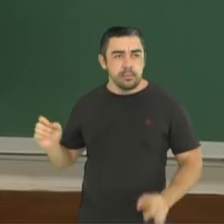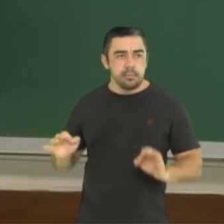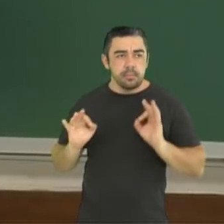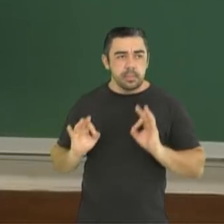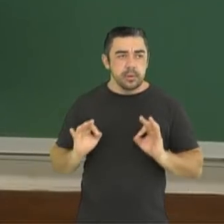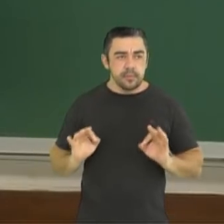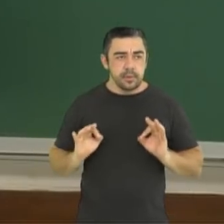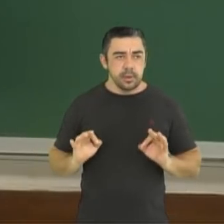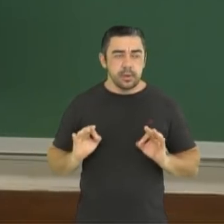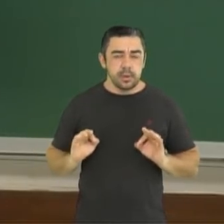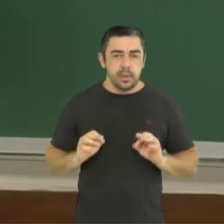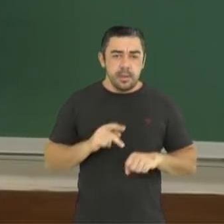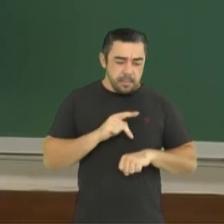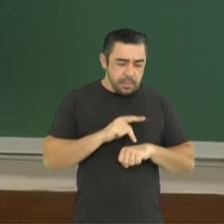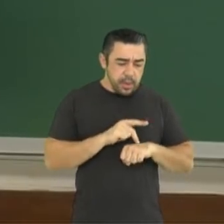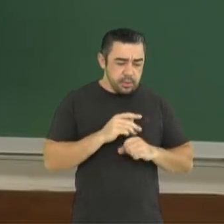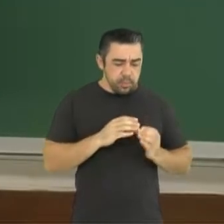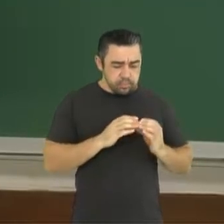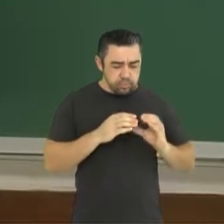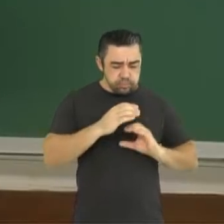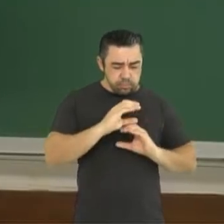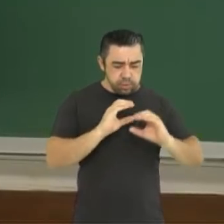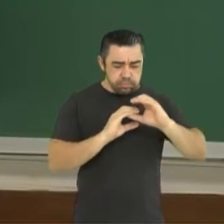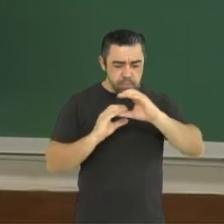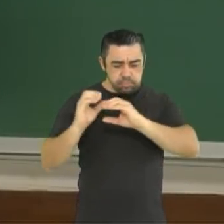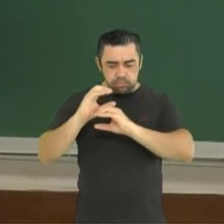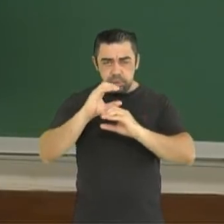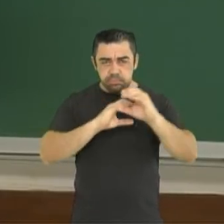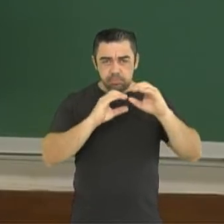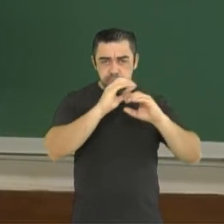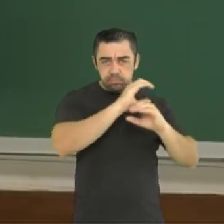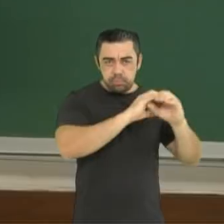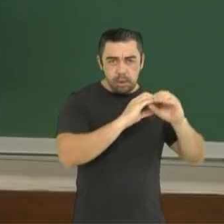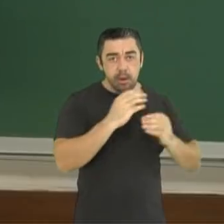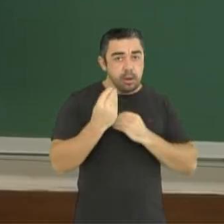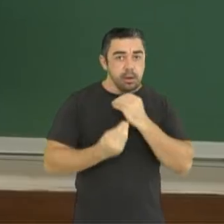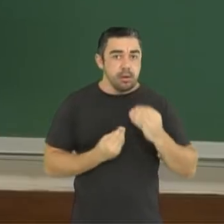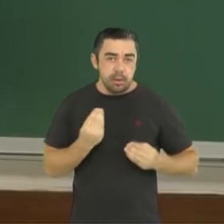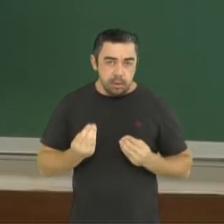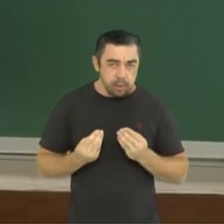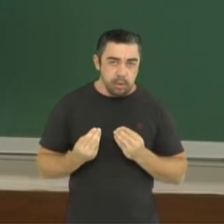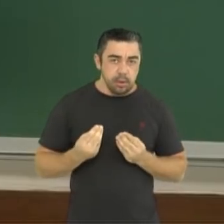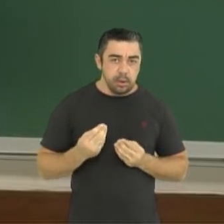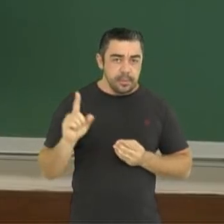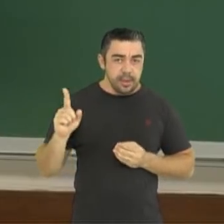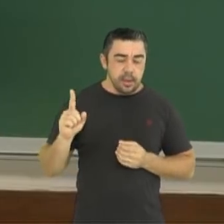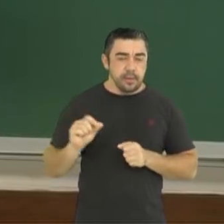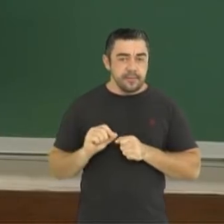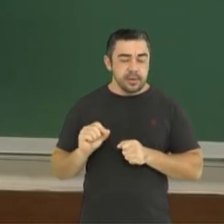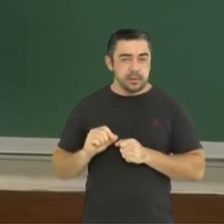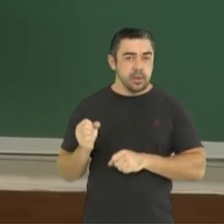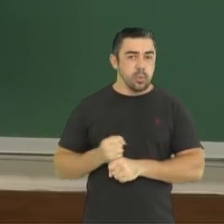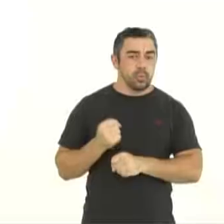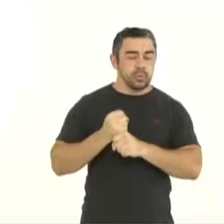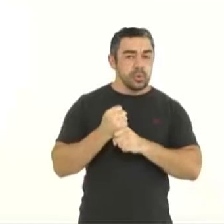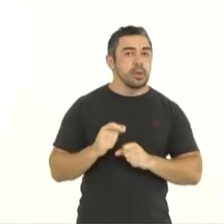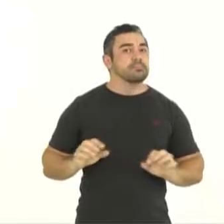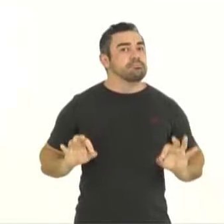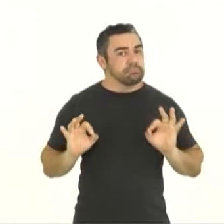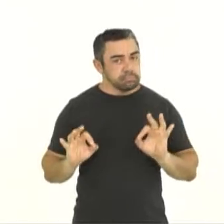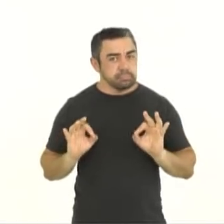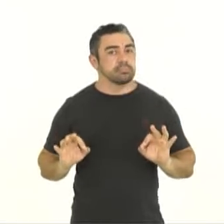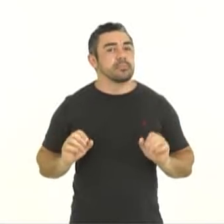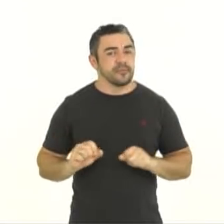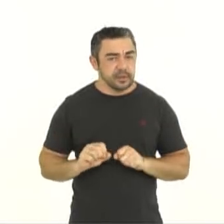perfeição disso, das pedras encaixadas, para vocês entenderem um pouquinho como era essa civilização e como eles eram